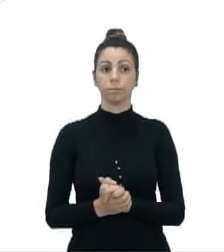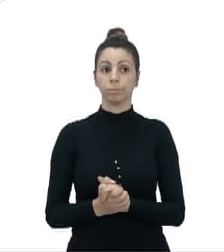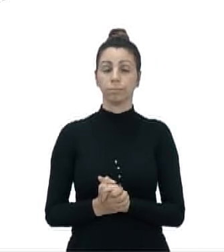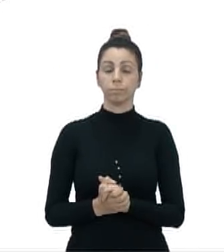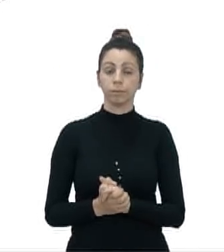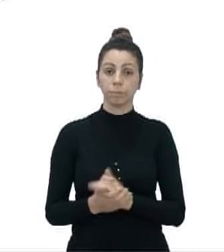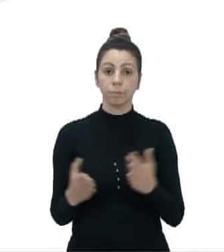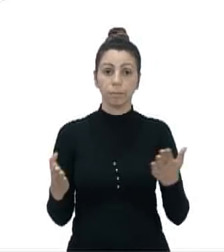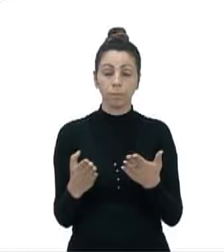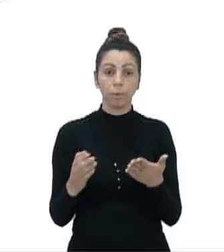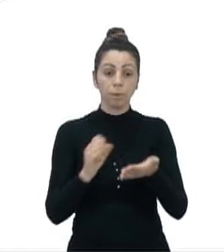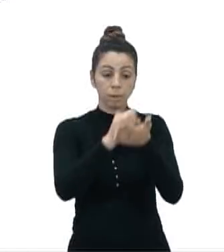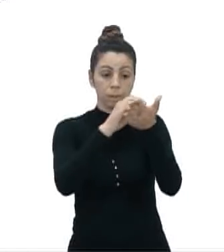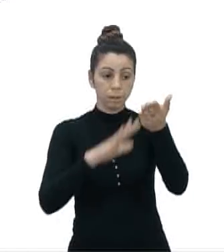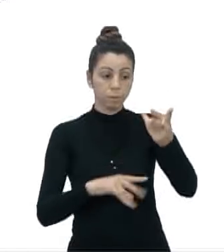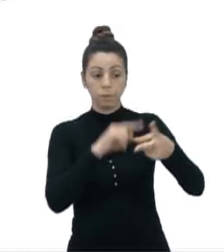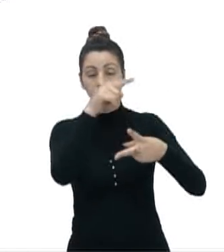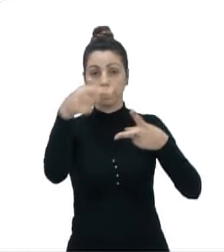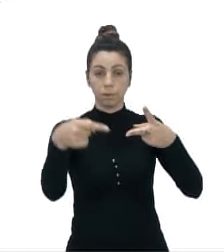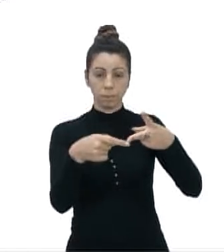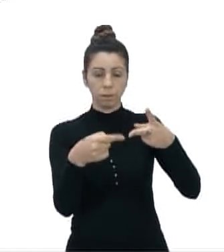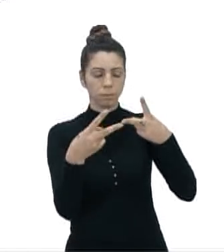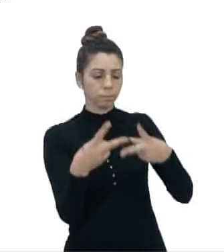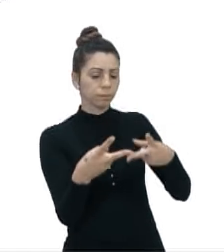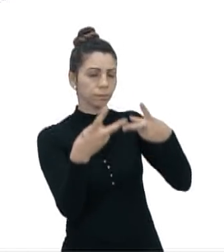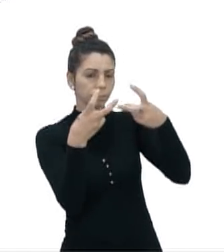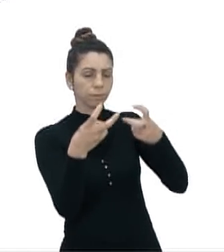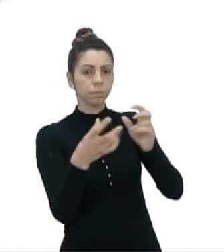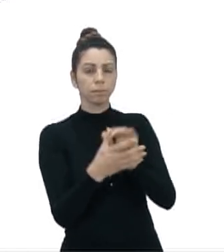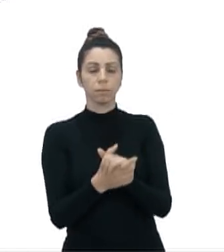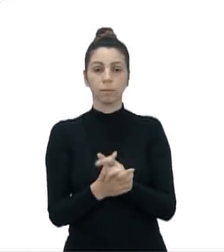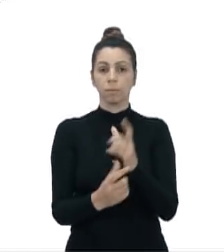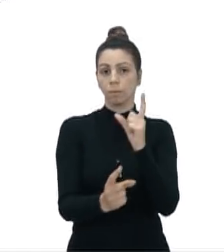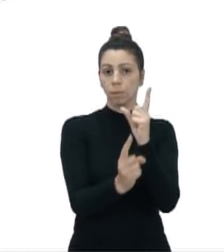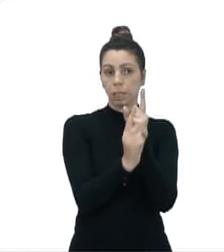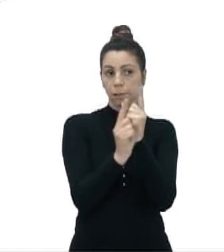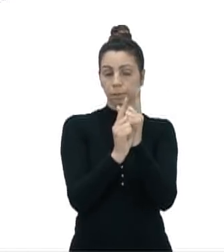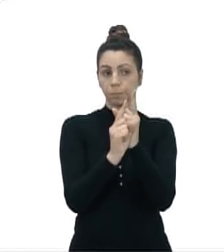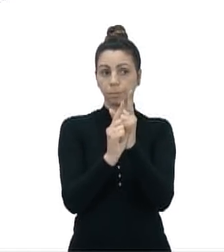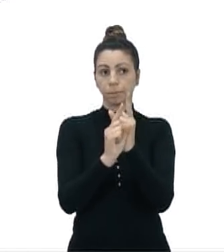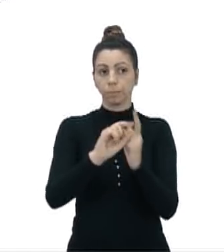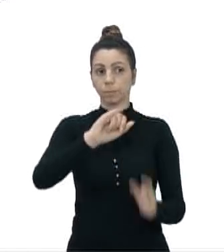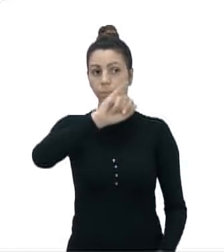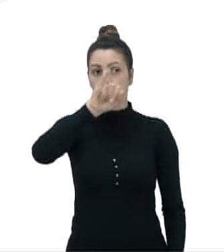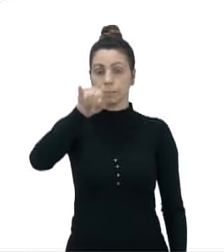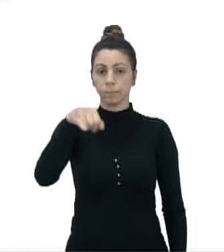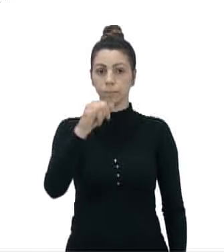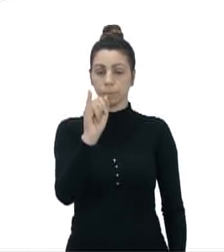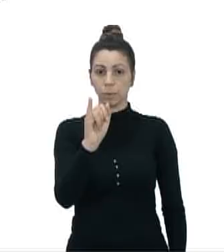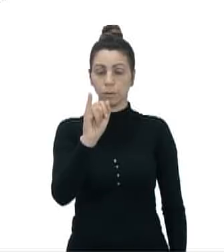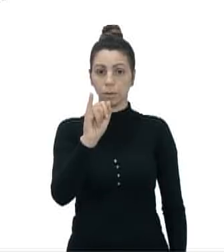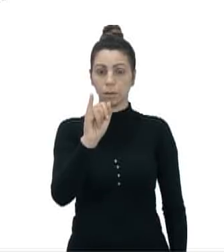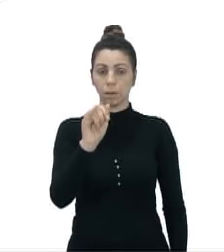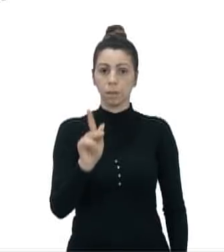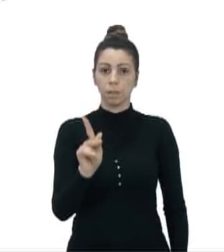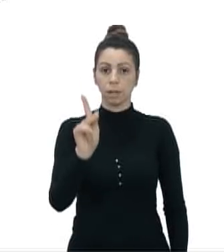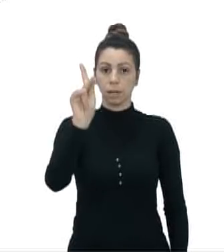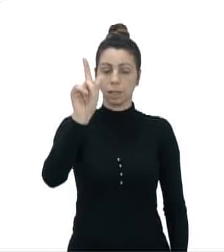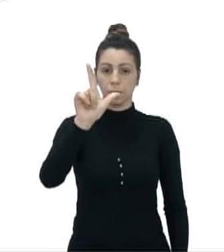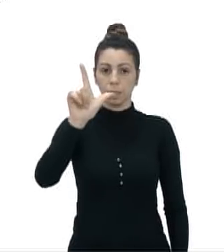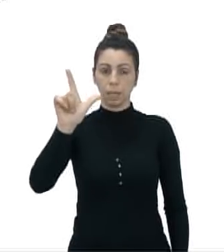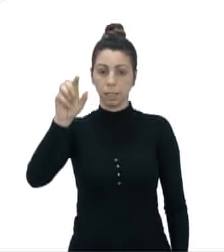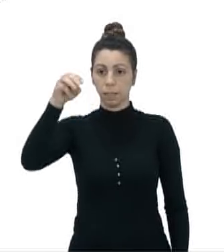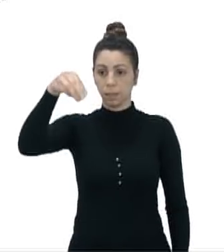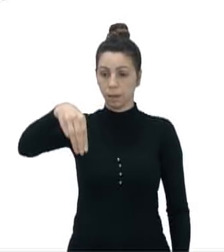No exercício 2, observe os pontos J, K, L